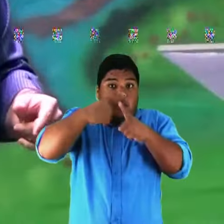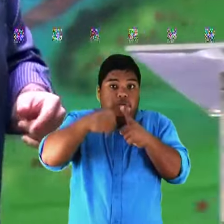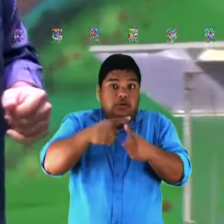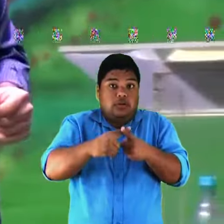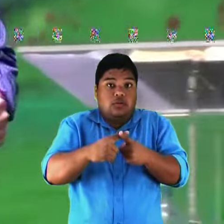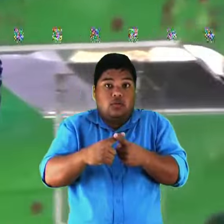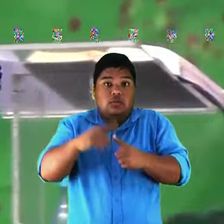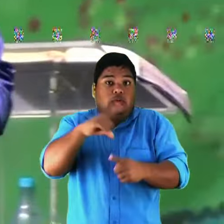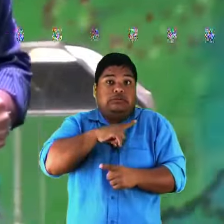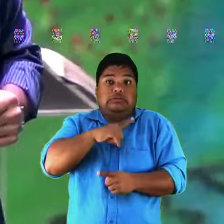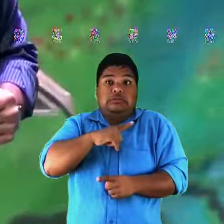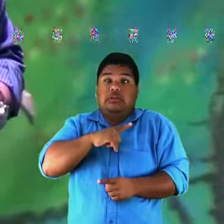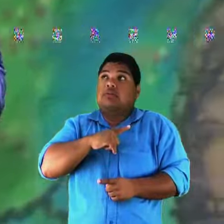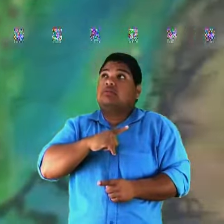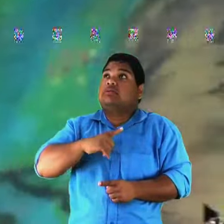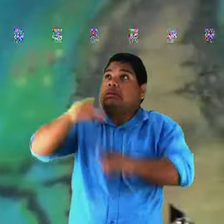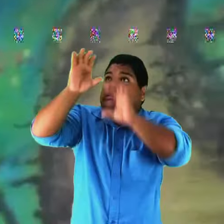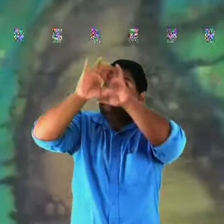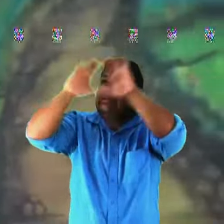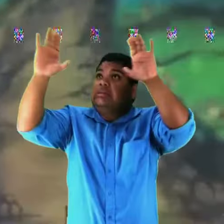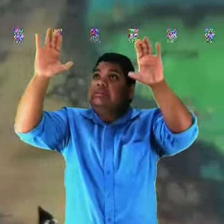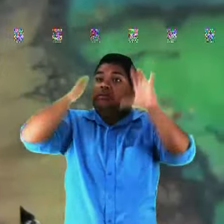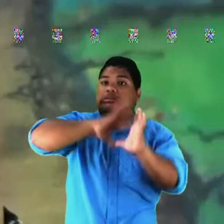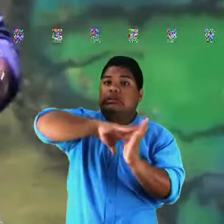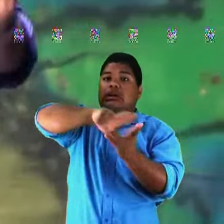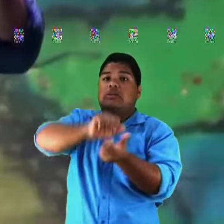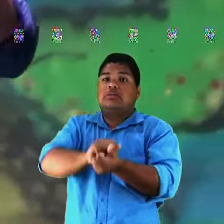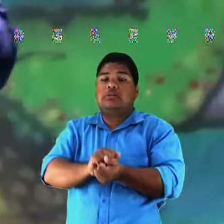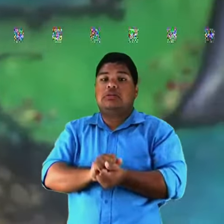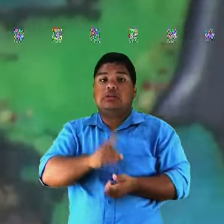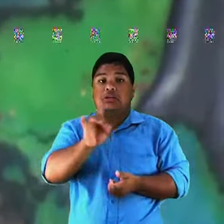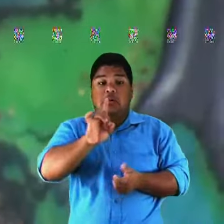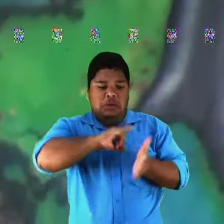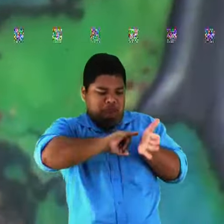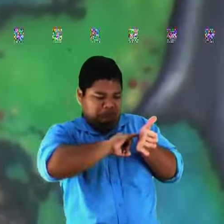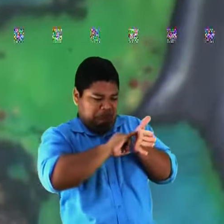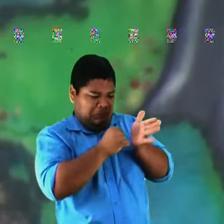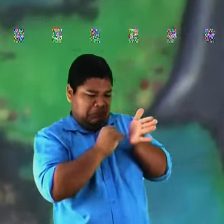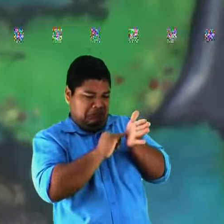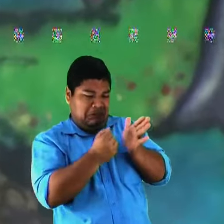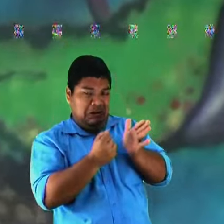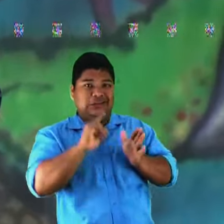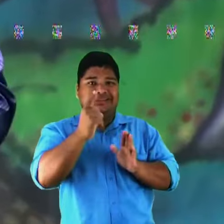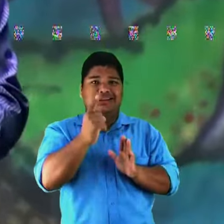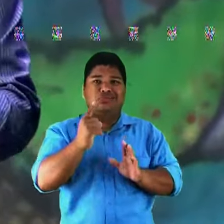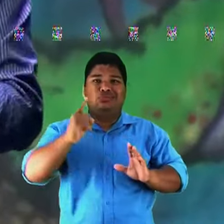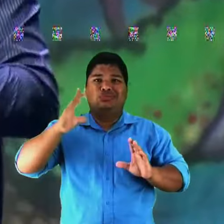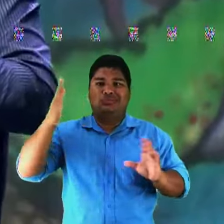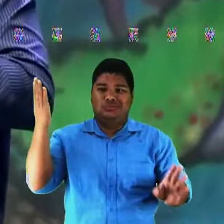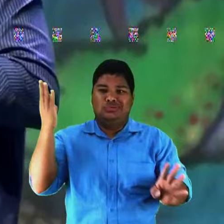e terra, não passará nem o i, nem o tio da lei, até que tudo se cumpra.